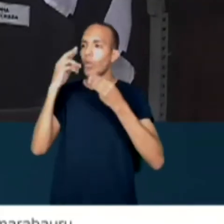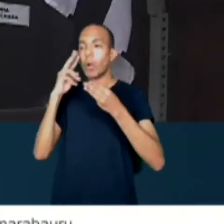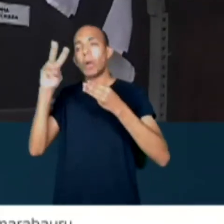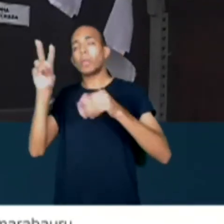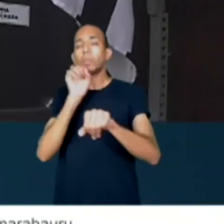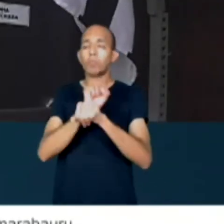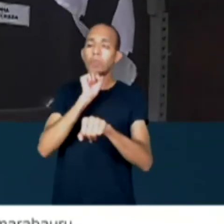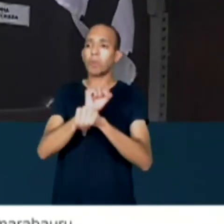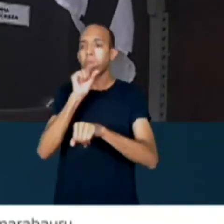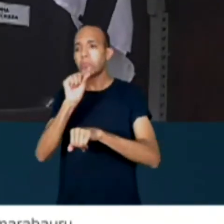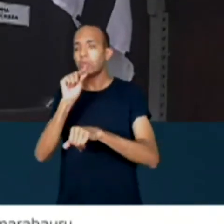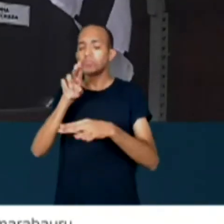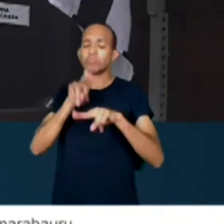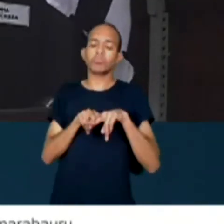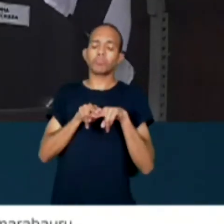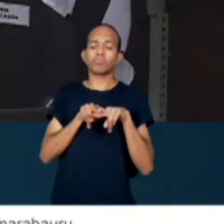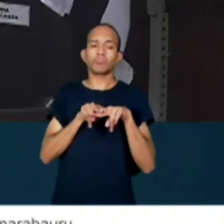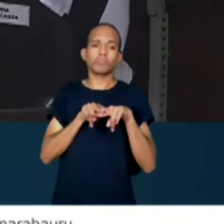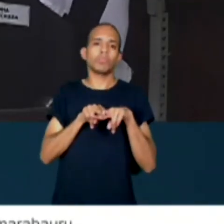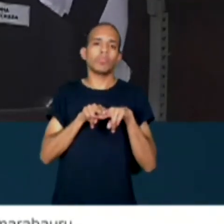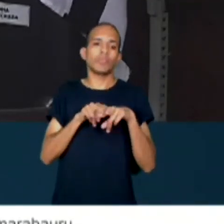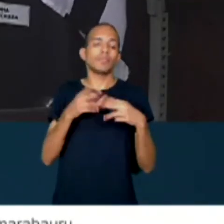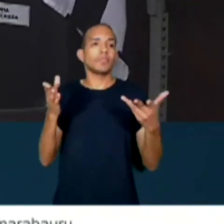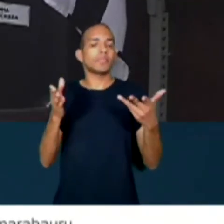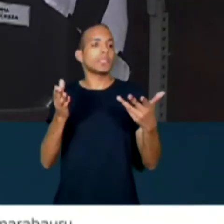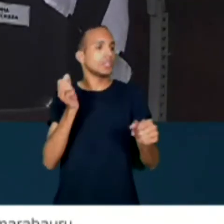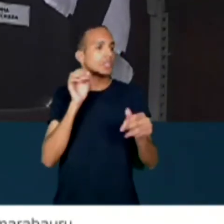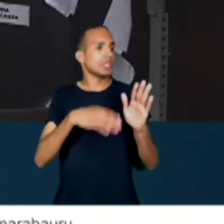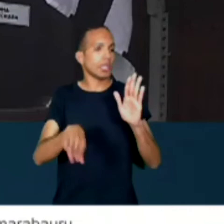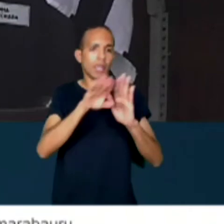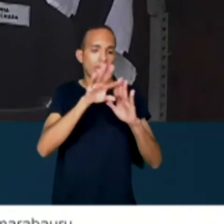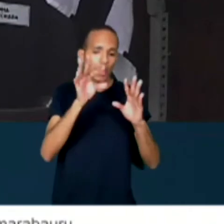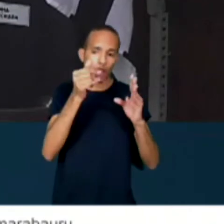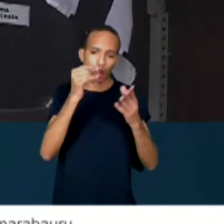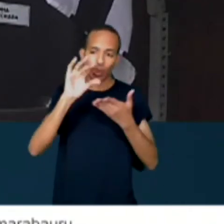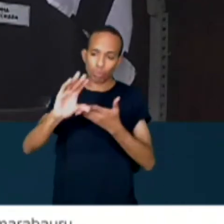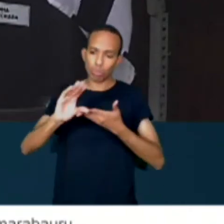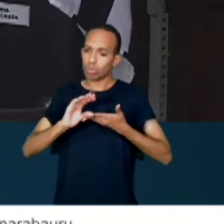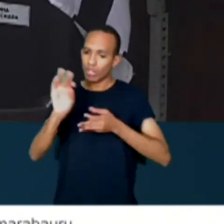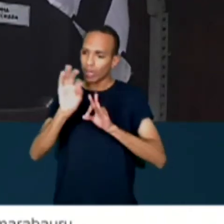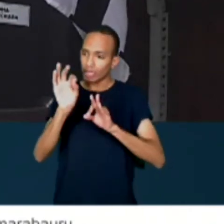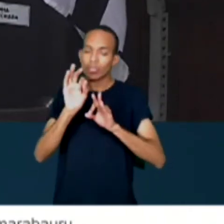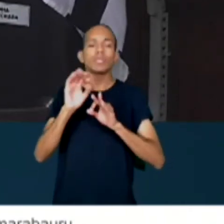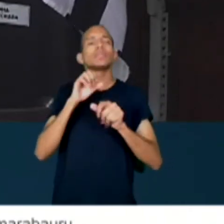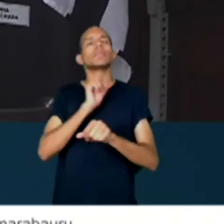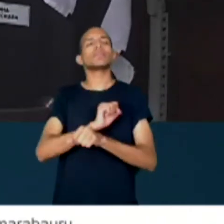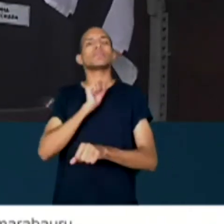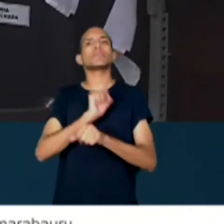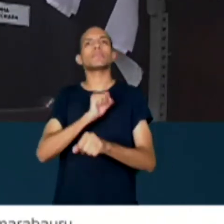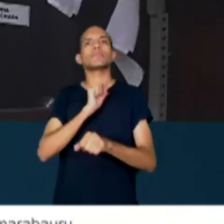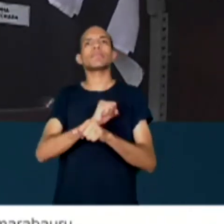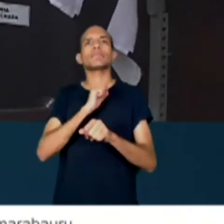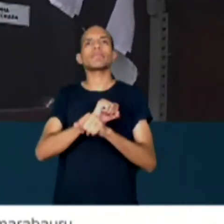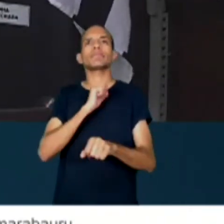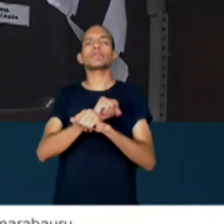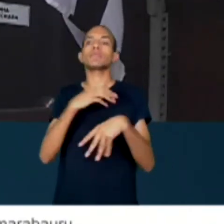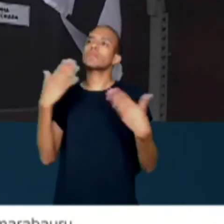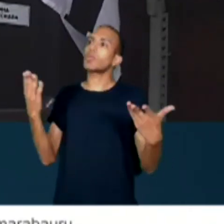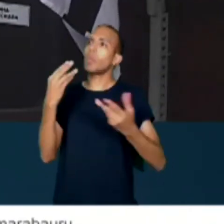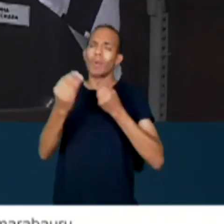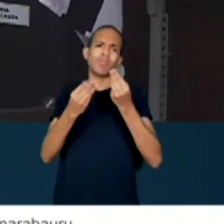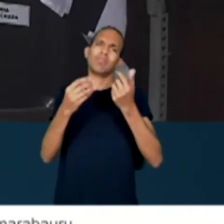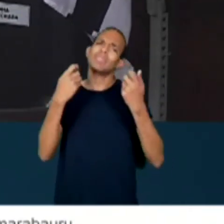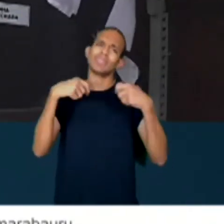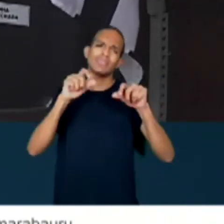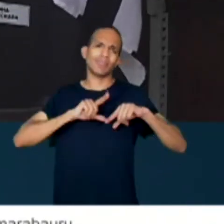sentado. Enquanto não chegar esse benefício aqui, nós vamos esperar. E daí? Não dá. Por isso que eu vejo que,